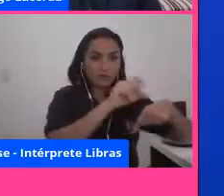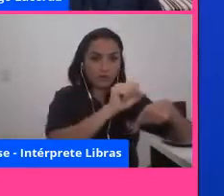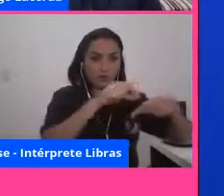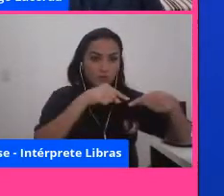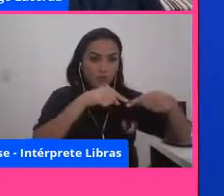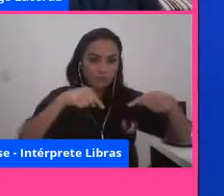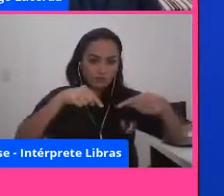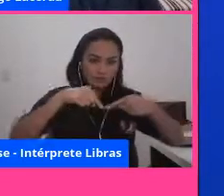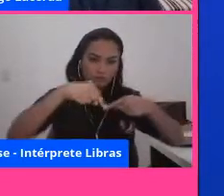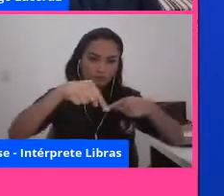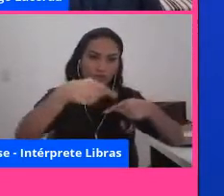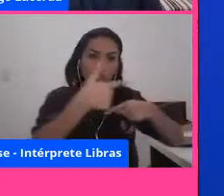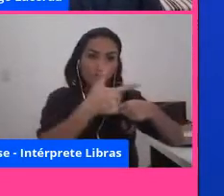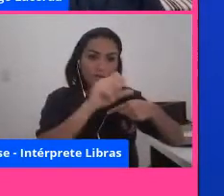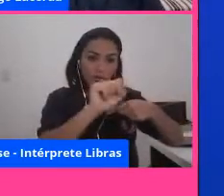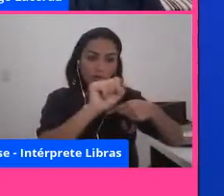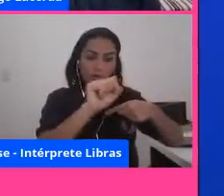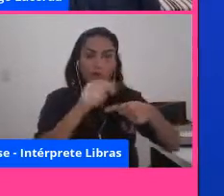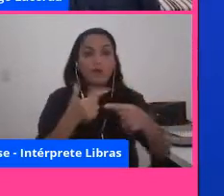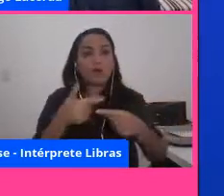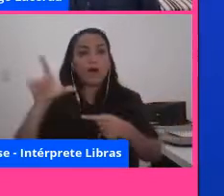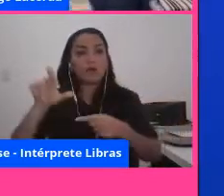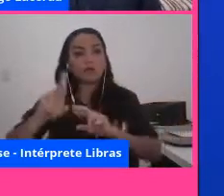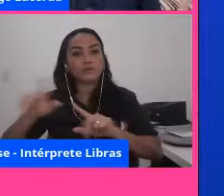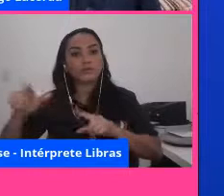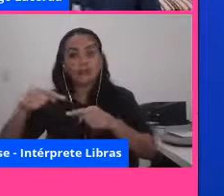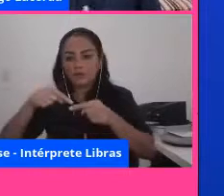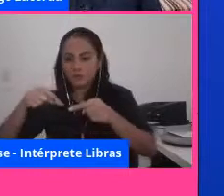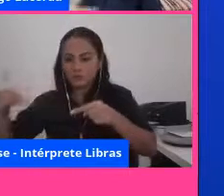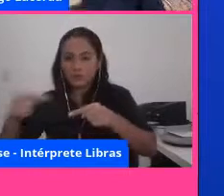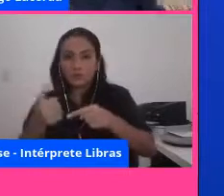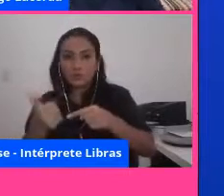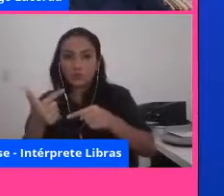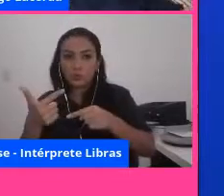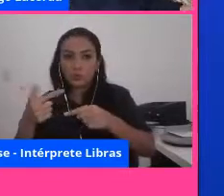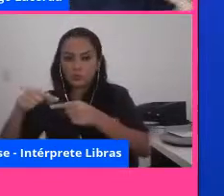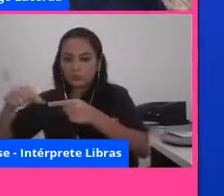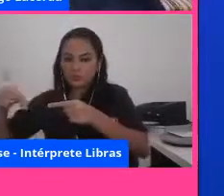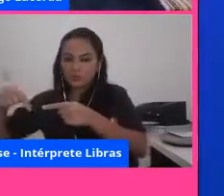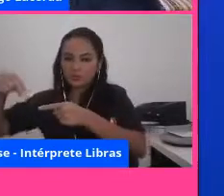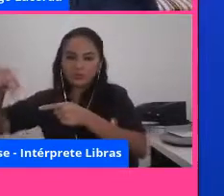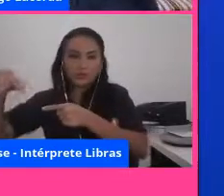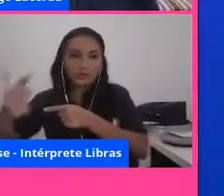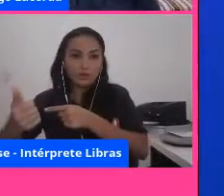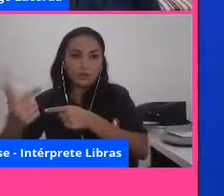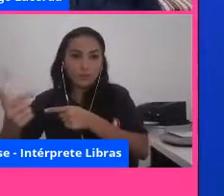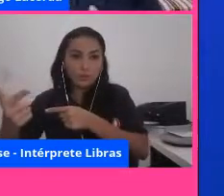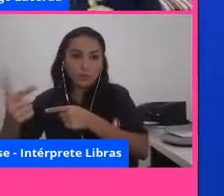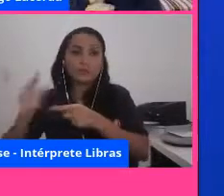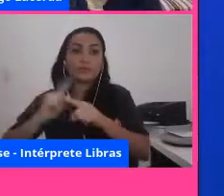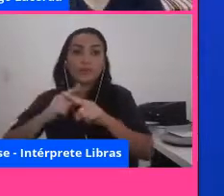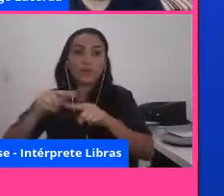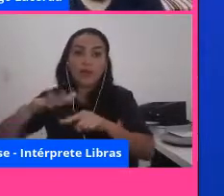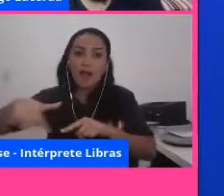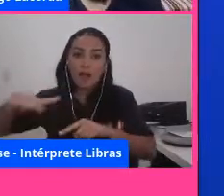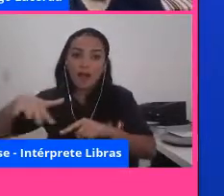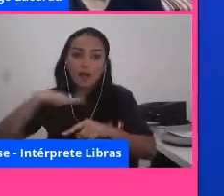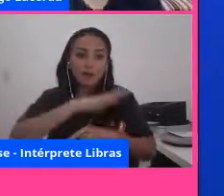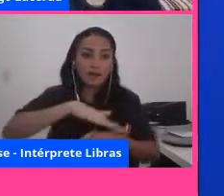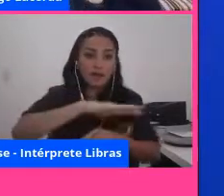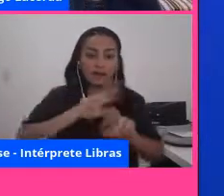essa 3D Rising, ela é 12 por 12. Então, a diferença de preço justifica também a área de impressão. Outro